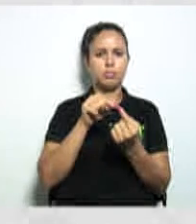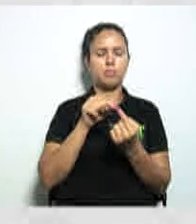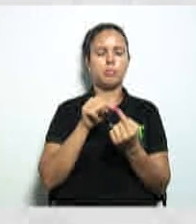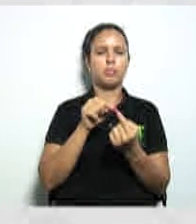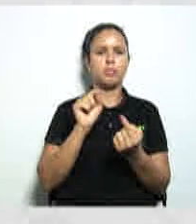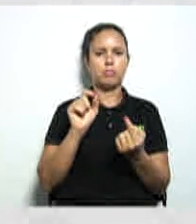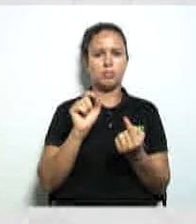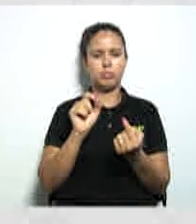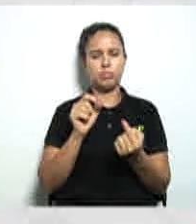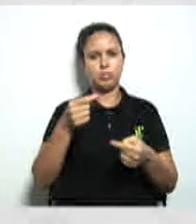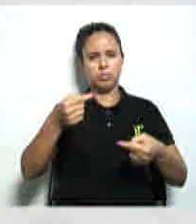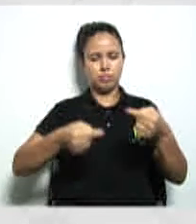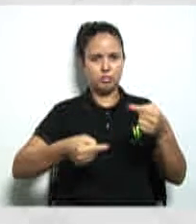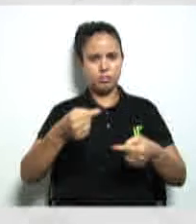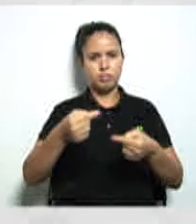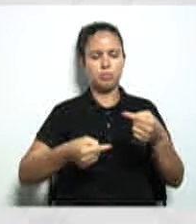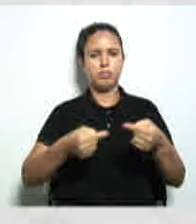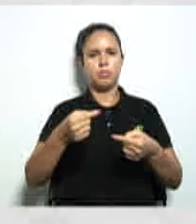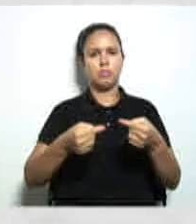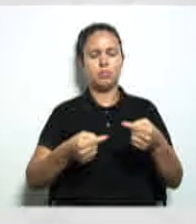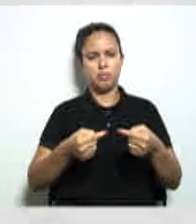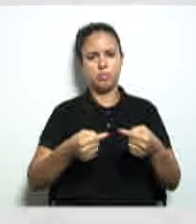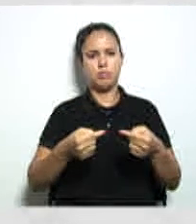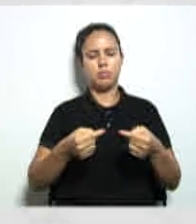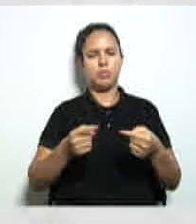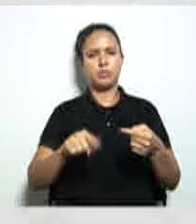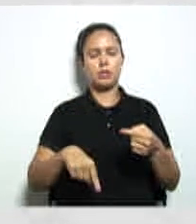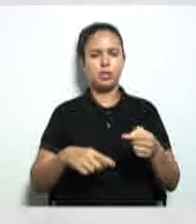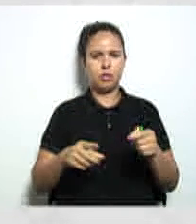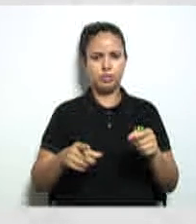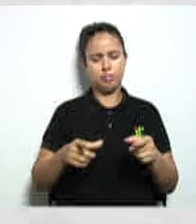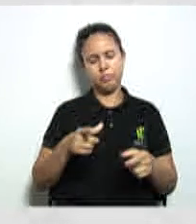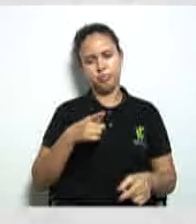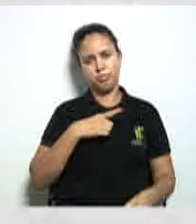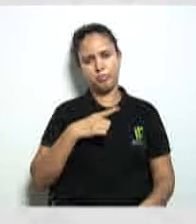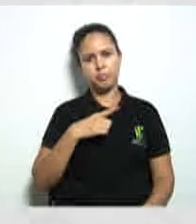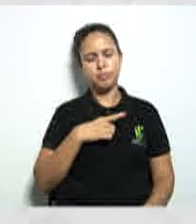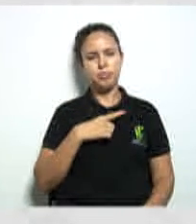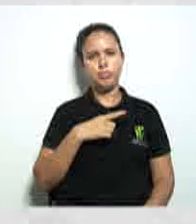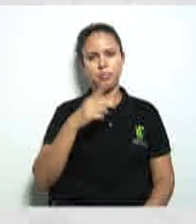ou ideológicos, formados por membros